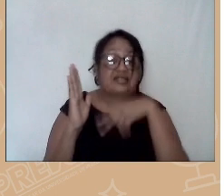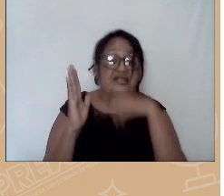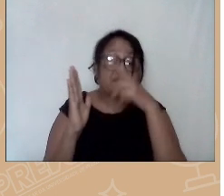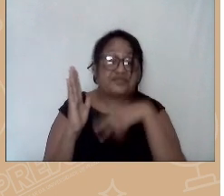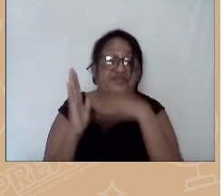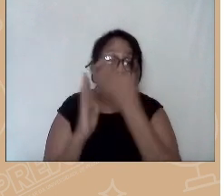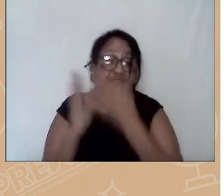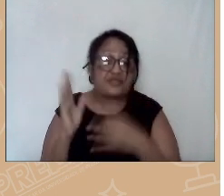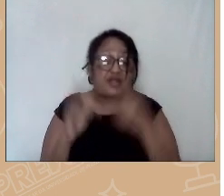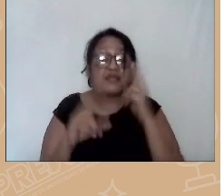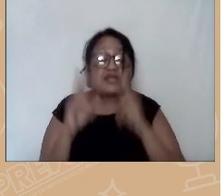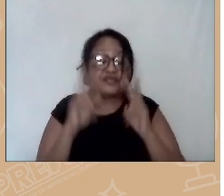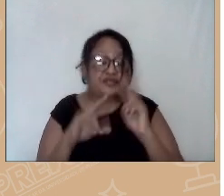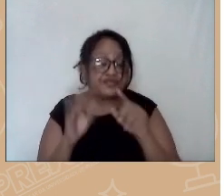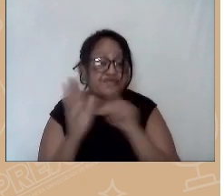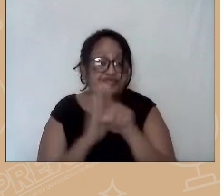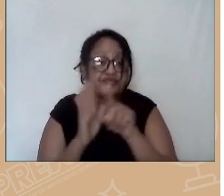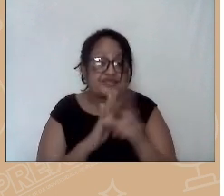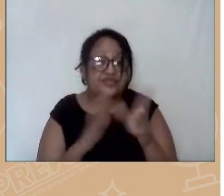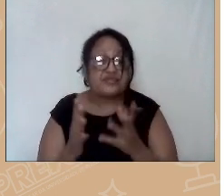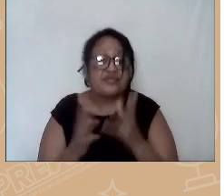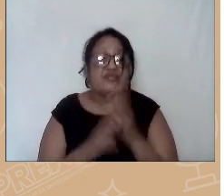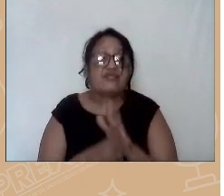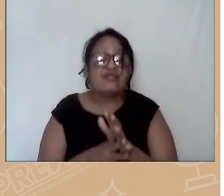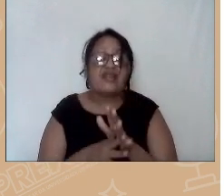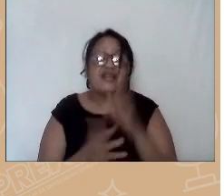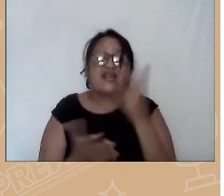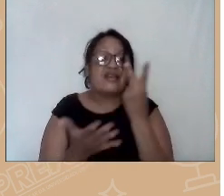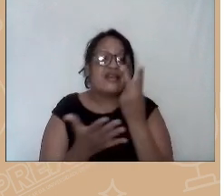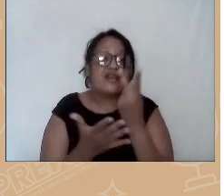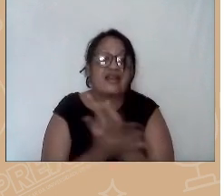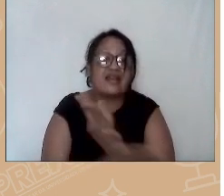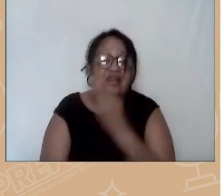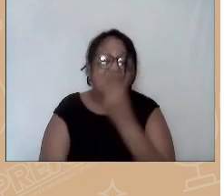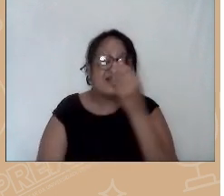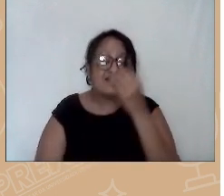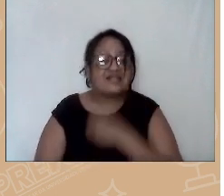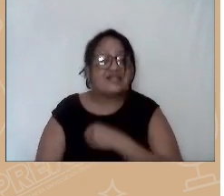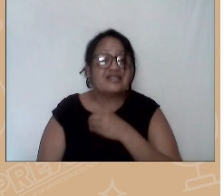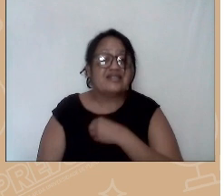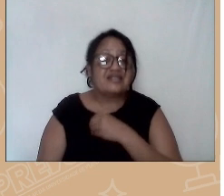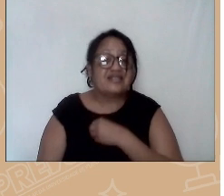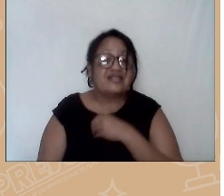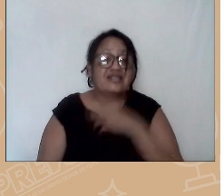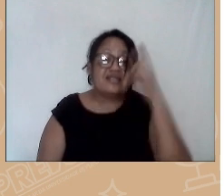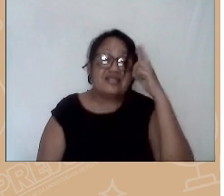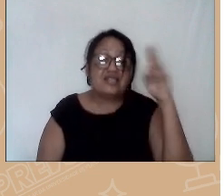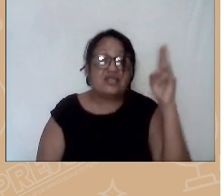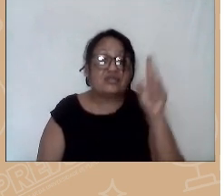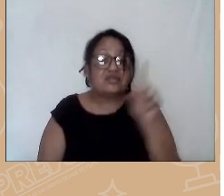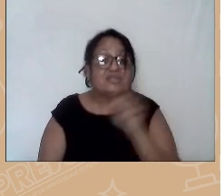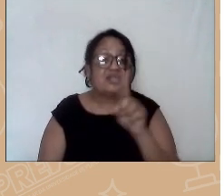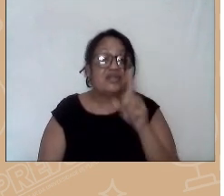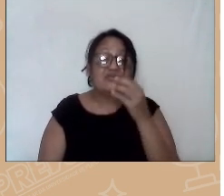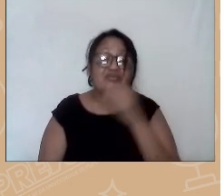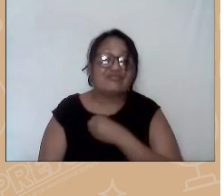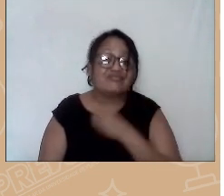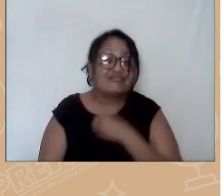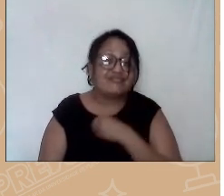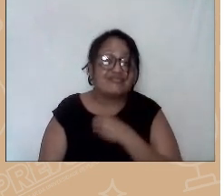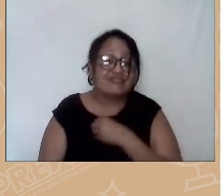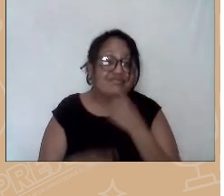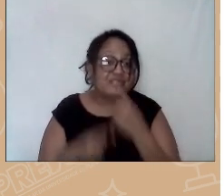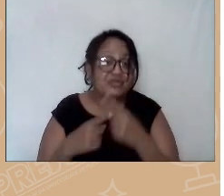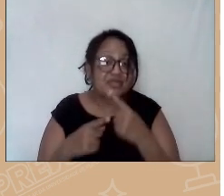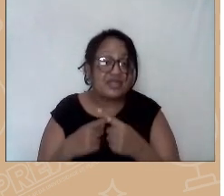questões pequei senhor mas não porque ei pecado de vossa alta clemência me despido porque quanto mais